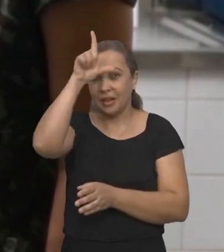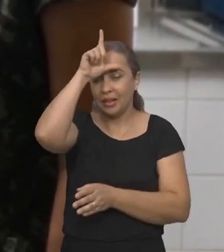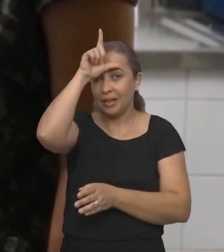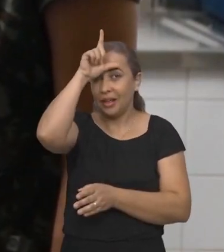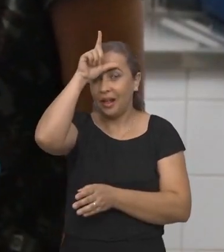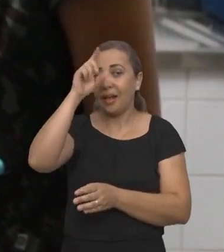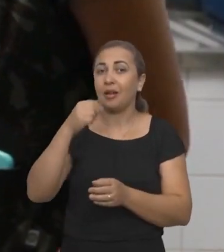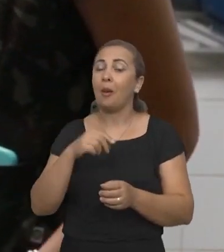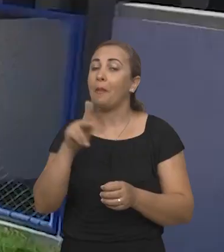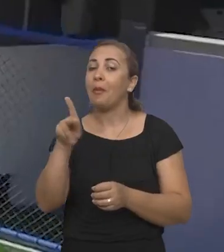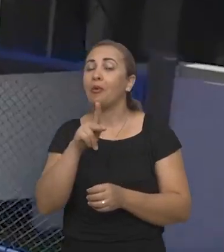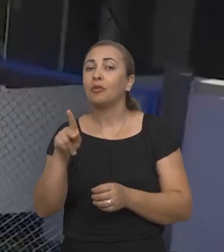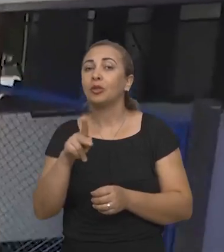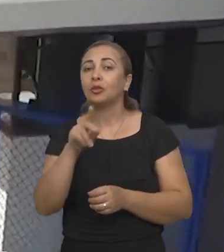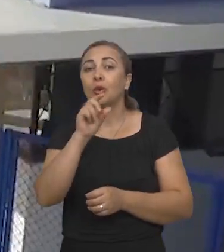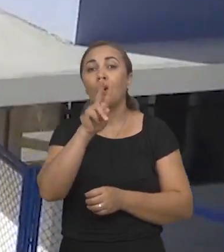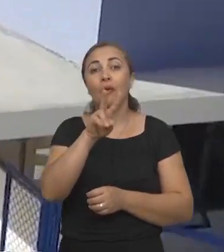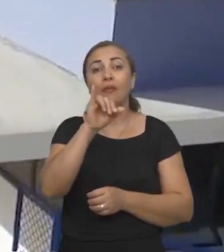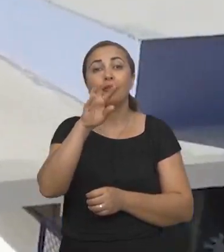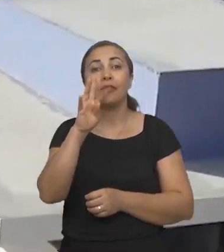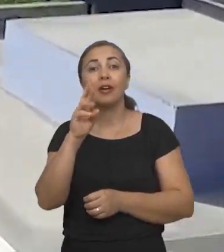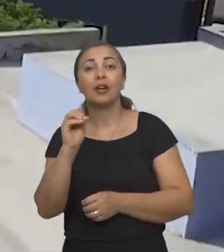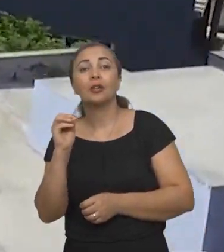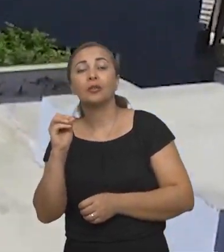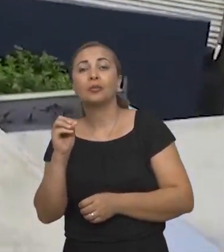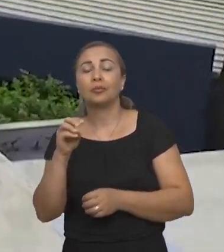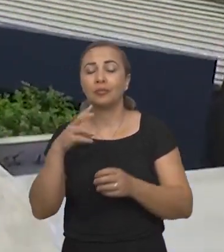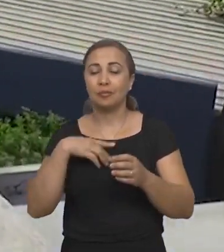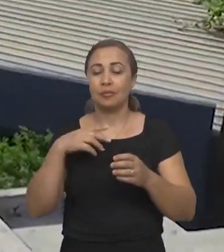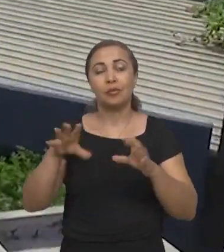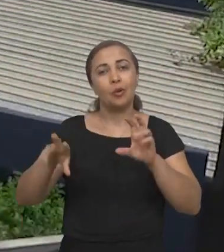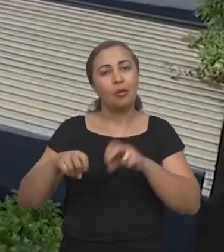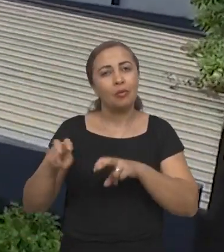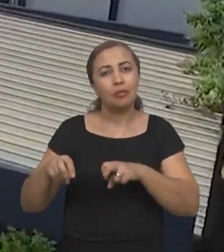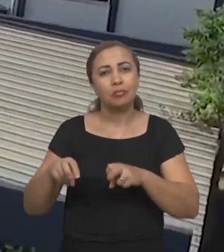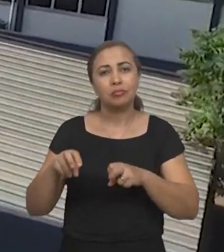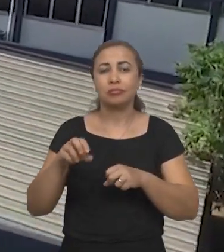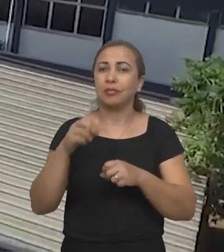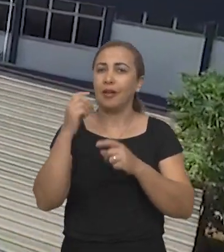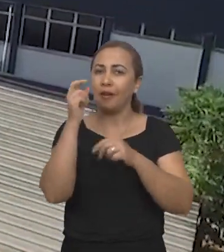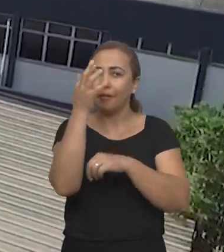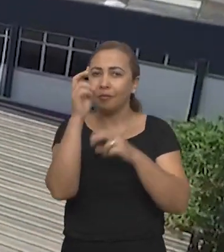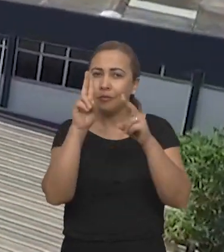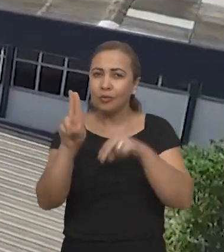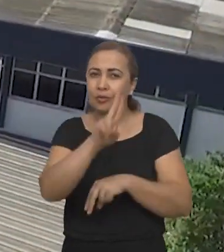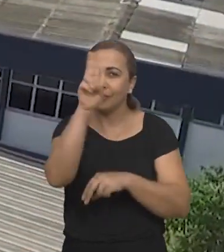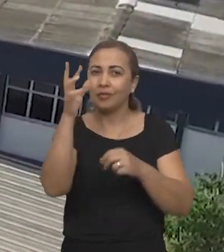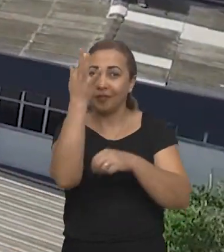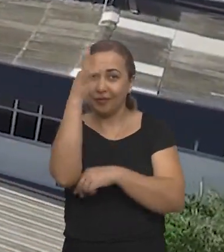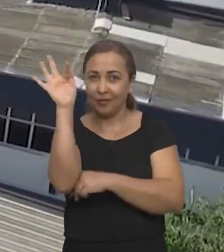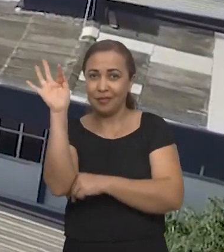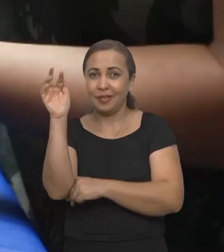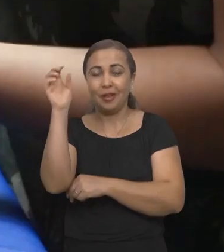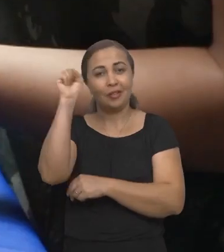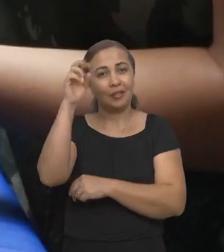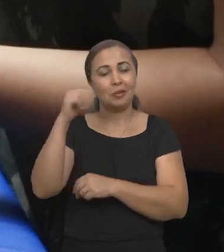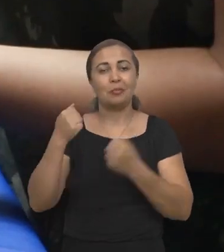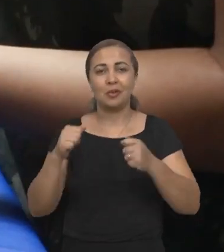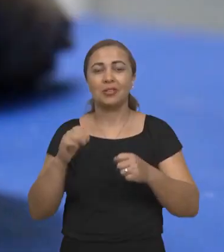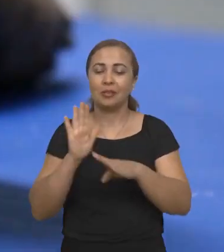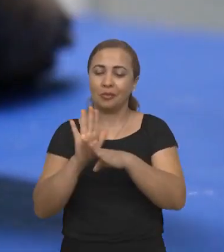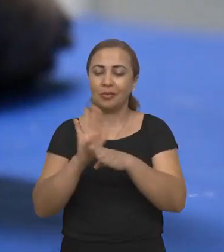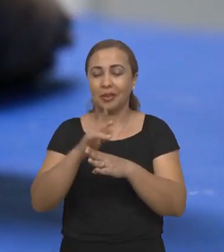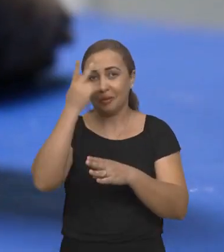pelo professor Vitor Fernando, do Campus Sertão da Universidade Federal de Sergipe, descobriu que o material pode ser eficaz